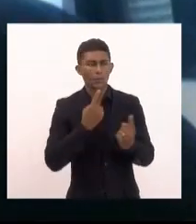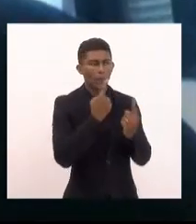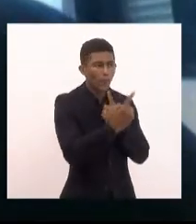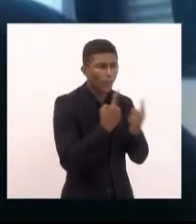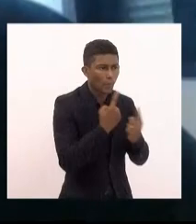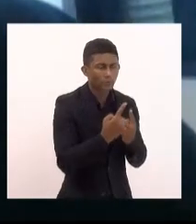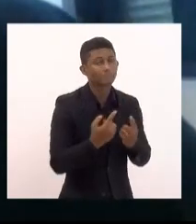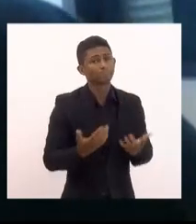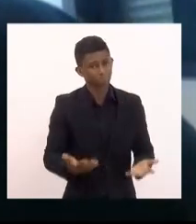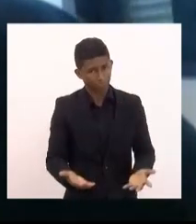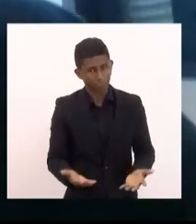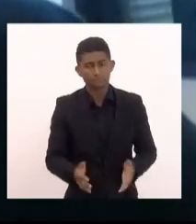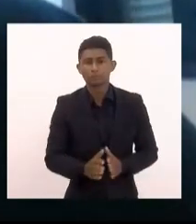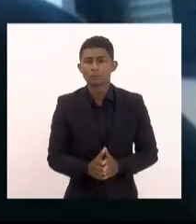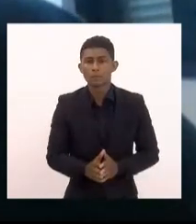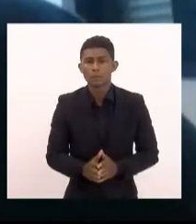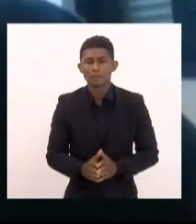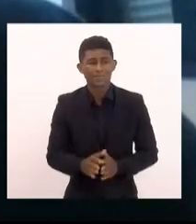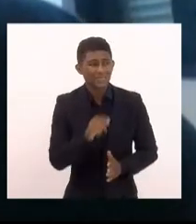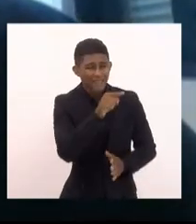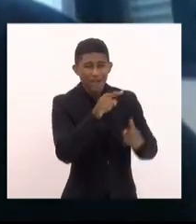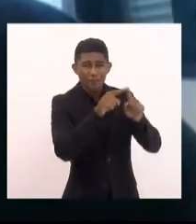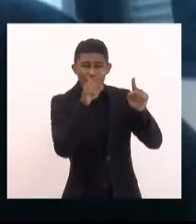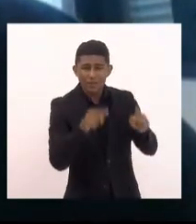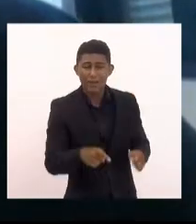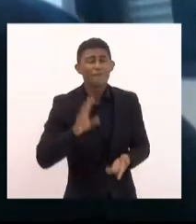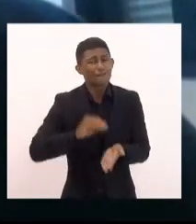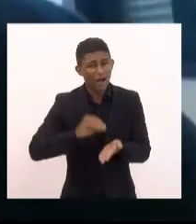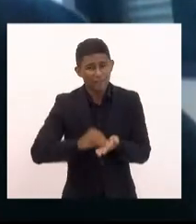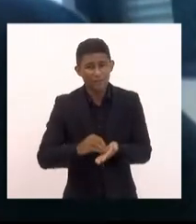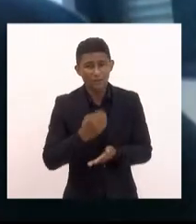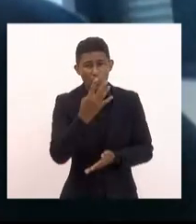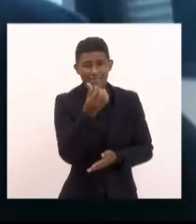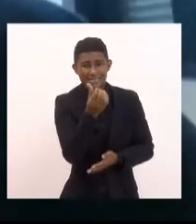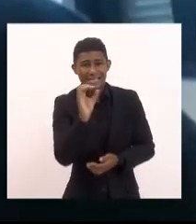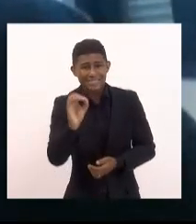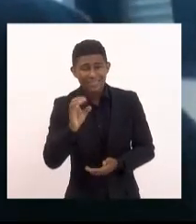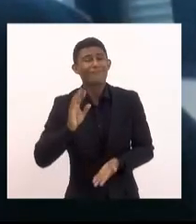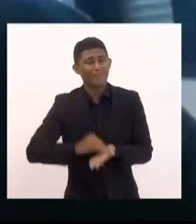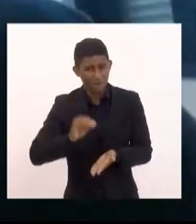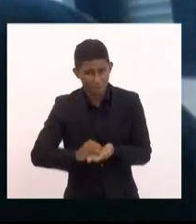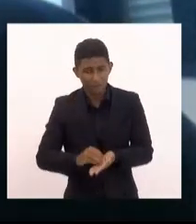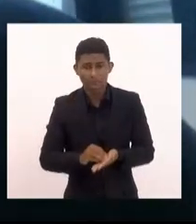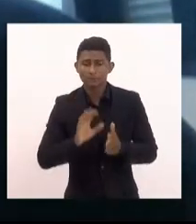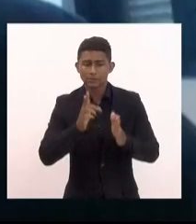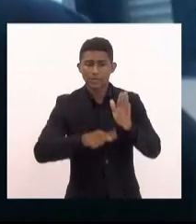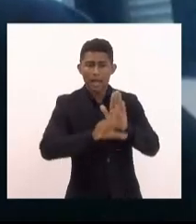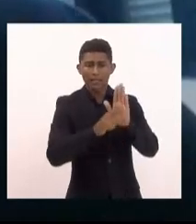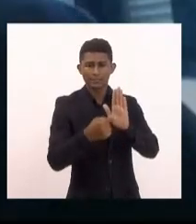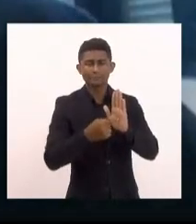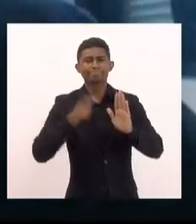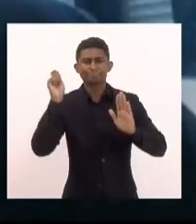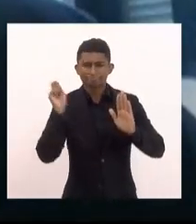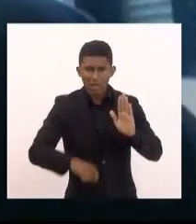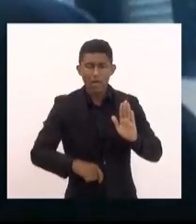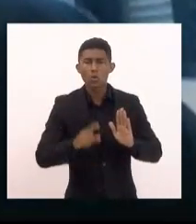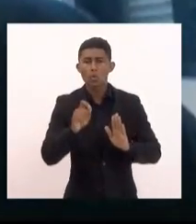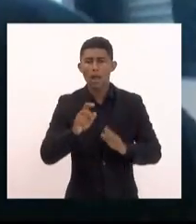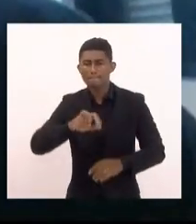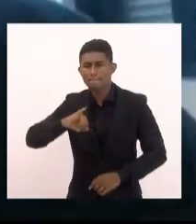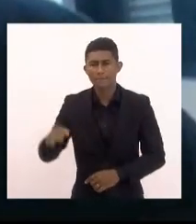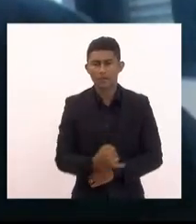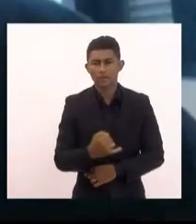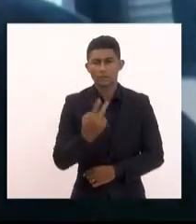Então, atualmente, o déficit é 460. Mas, com essa lei, podem ser aproveitados 200 que